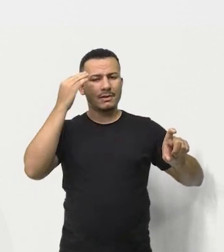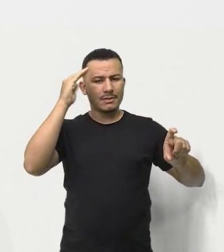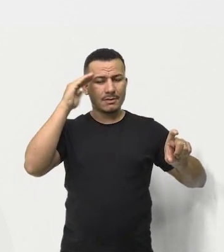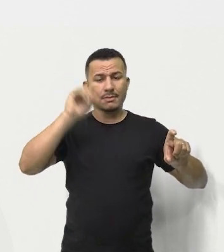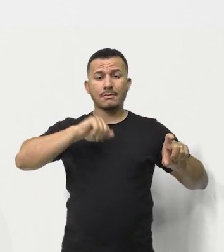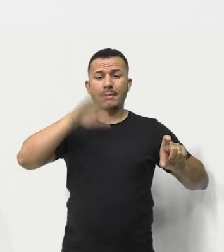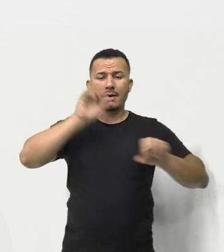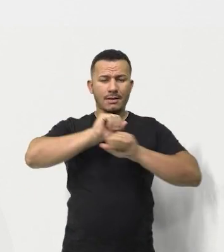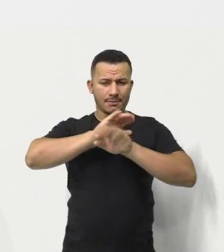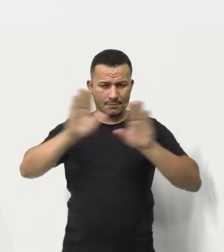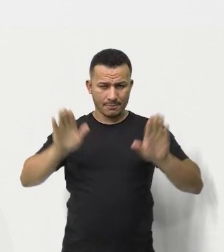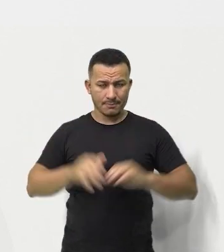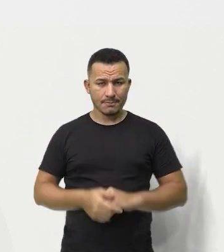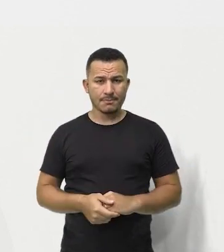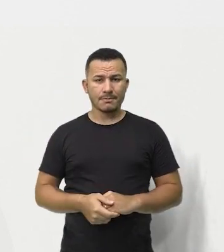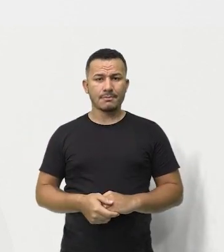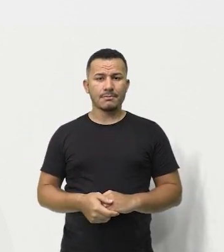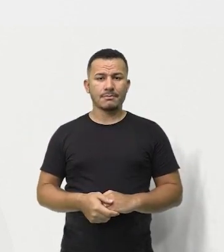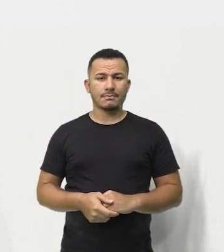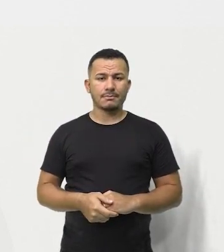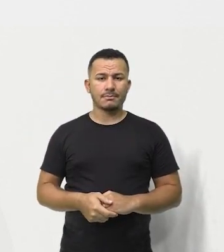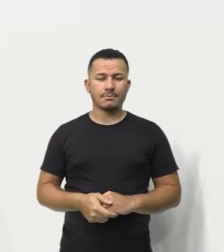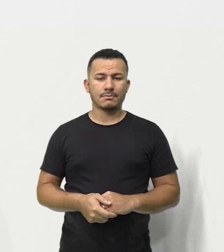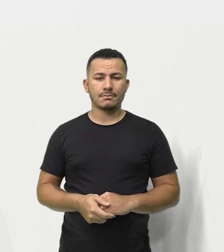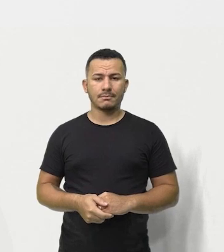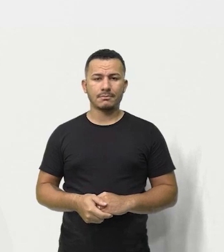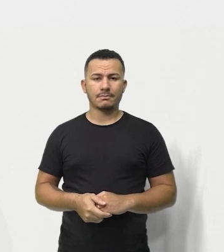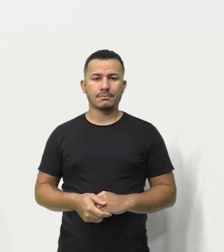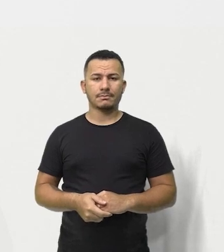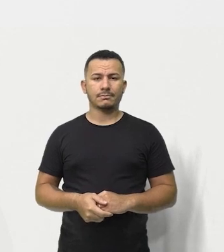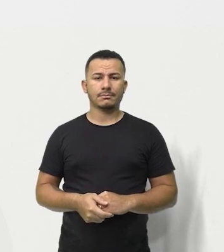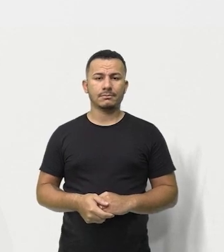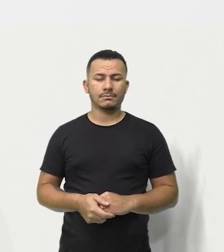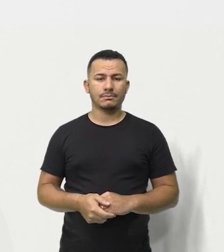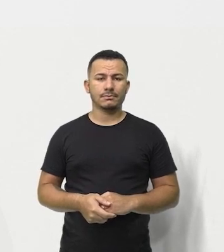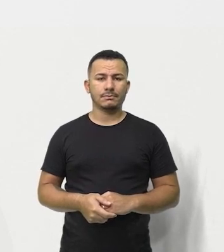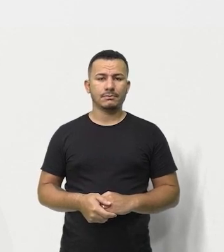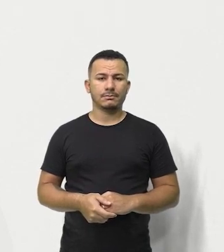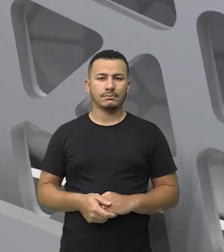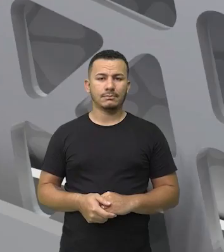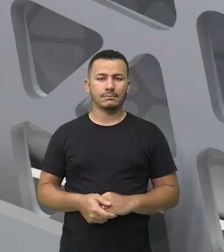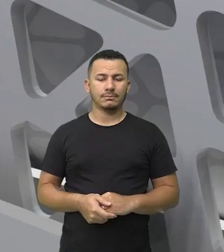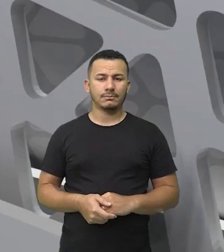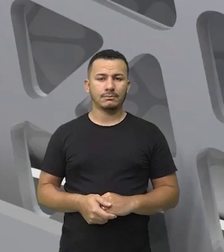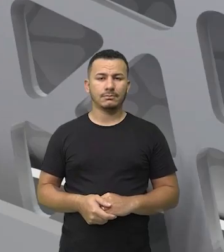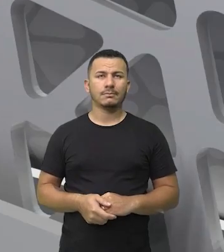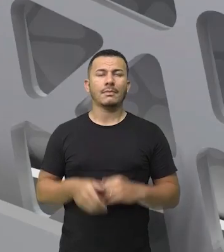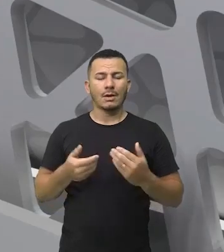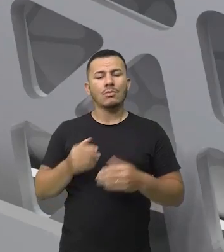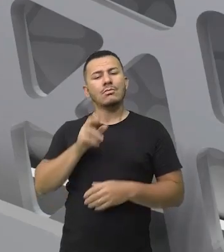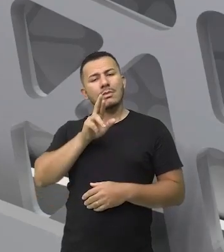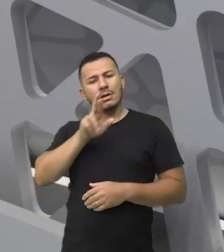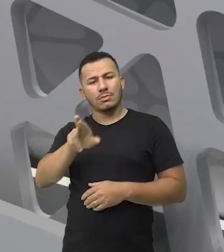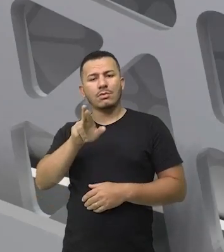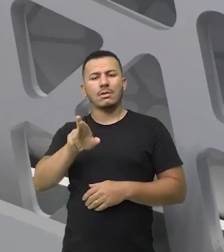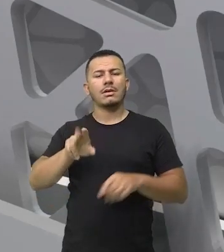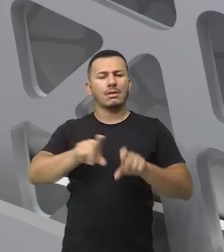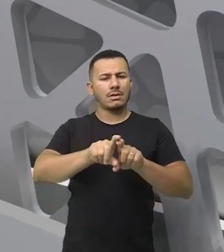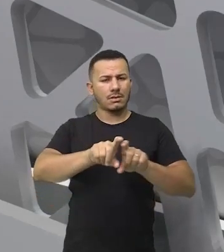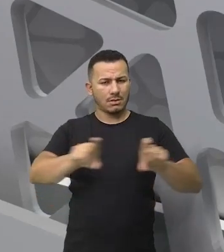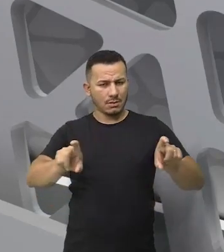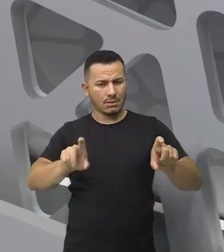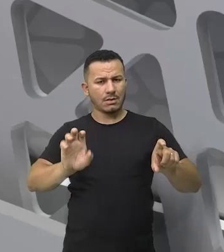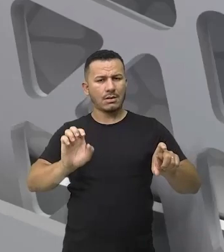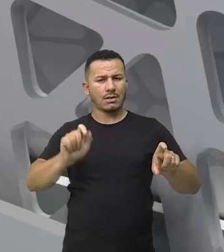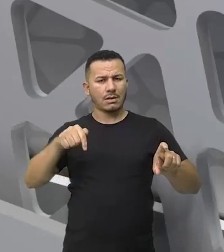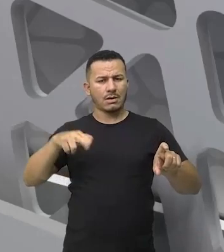esses princípios. Então, vejam bem, para se resolver, certo, uma equação,